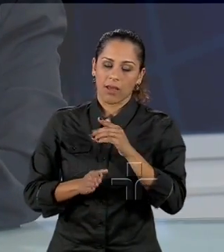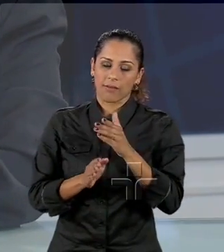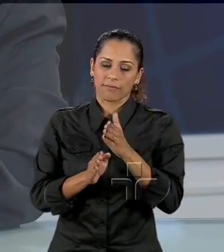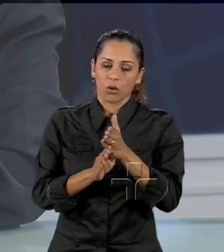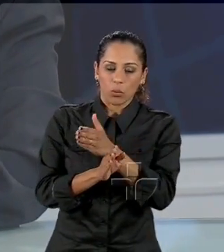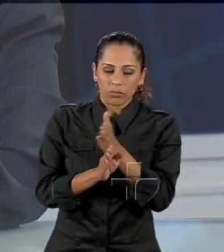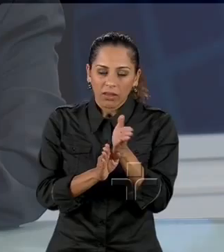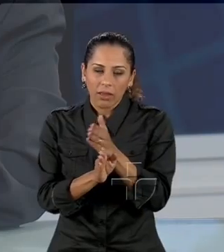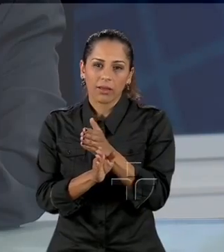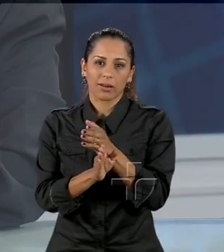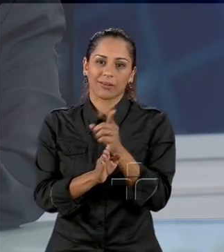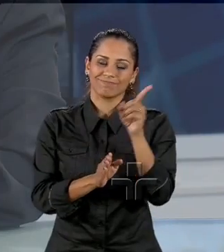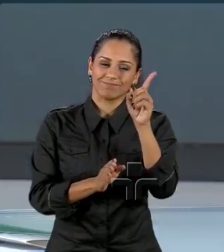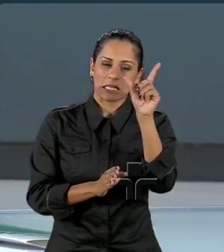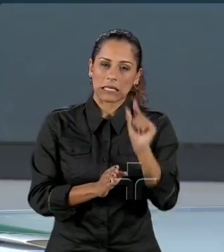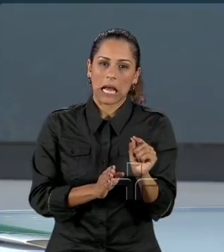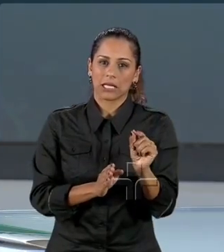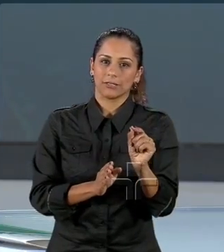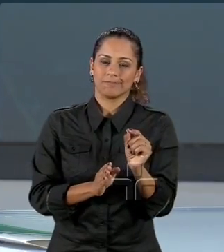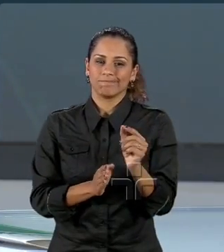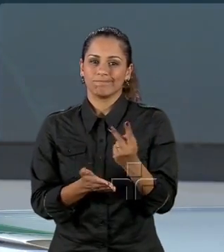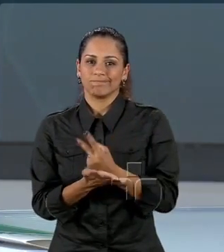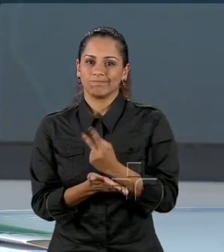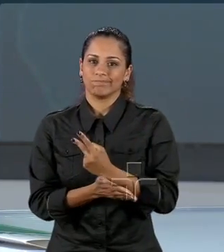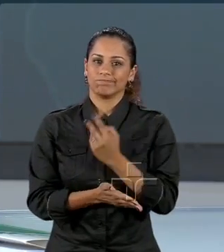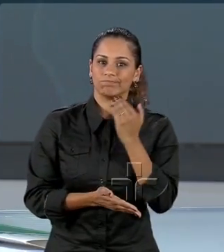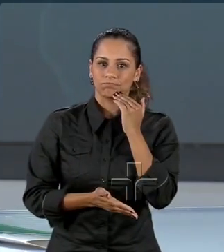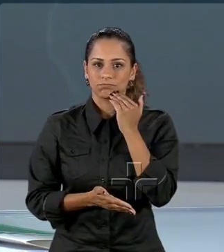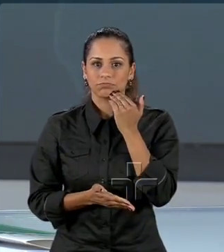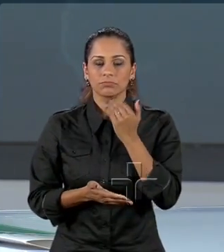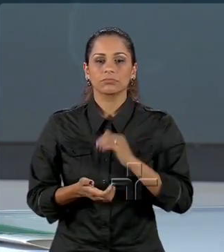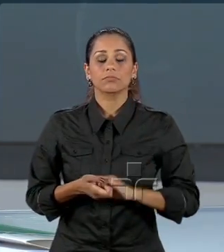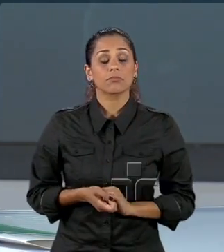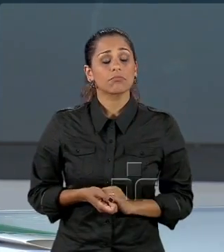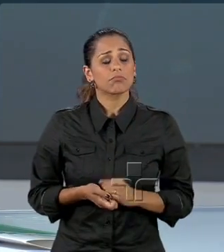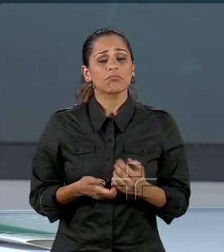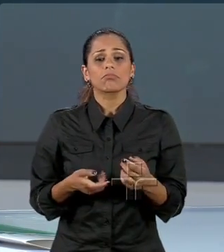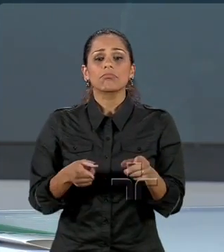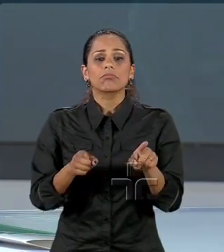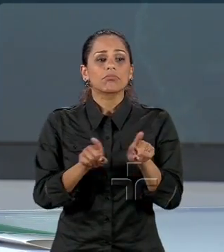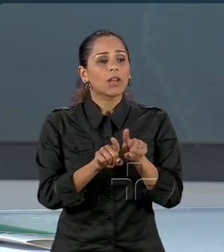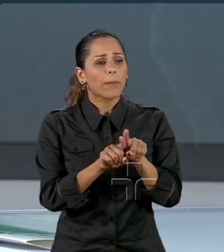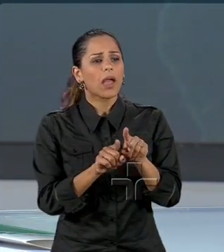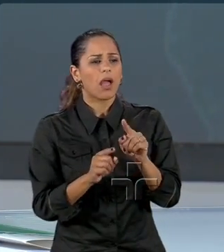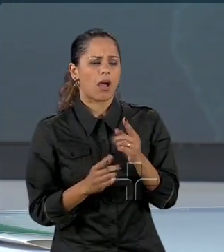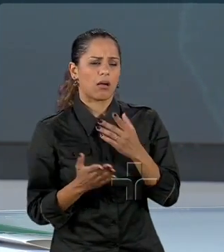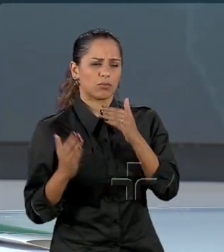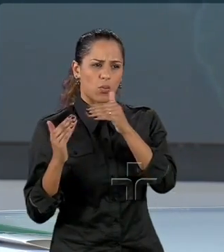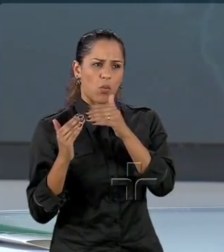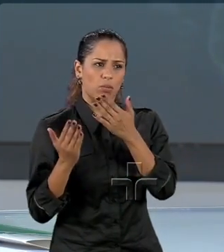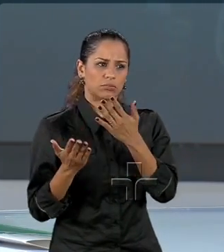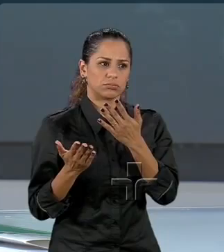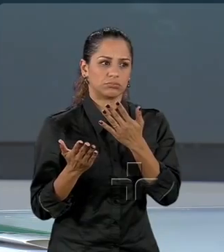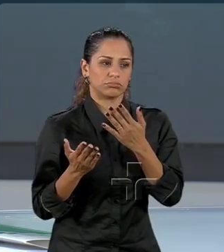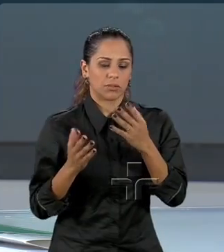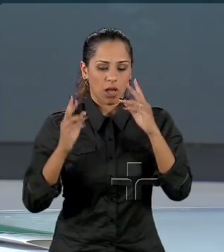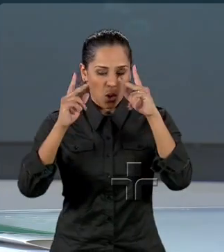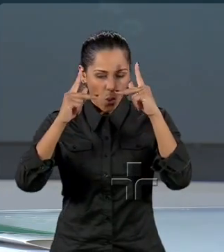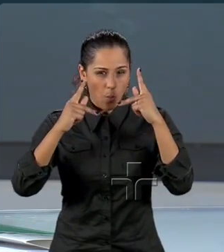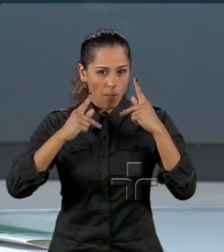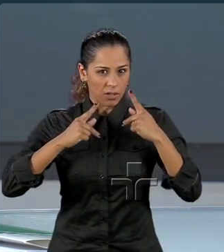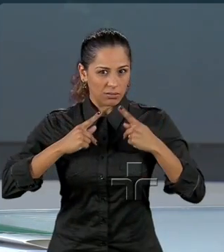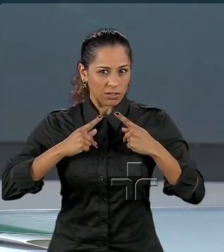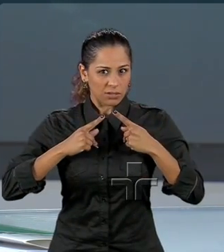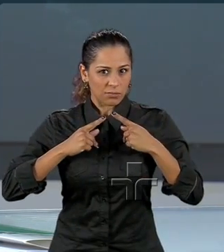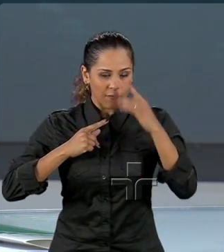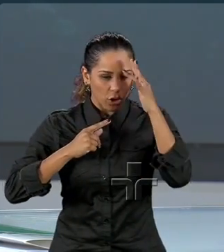Acho que a Itália está equivocada. Ministro Aires Brito. Eu também acho que o humanismo exige de todos nós um manejo do